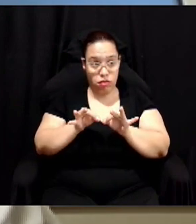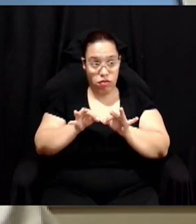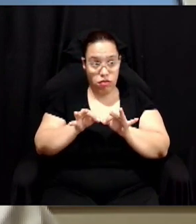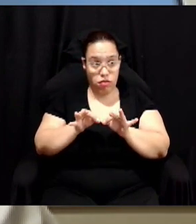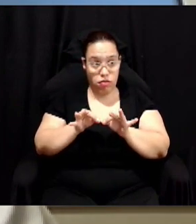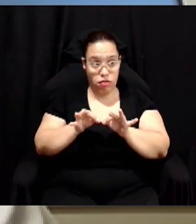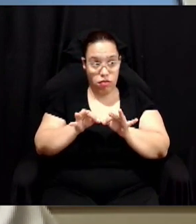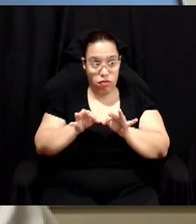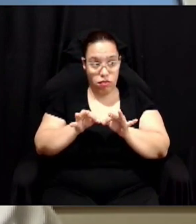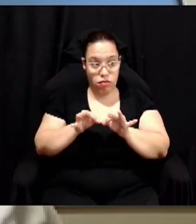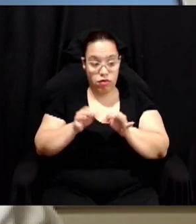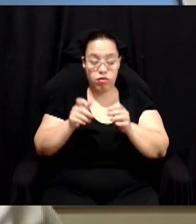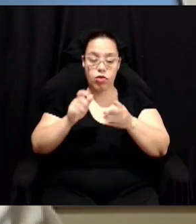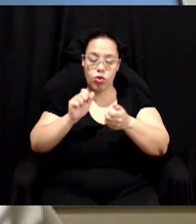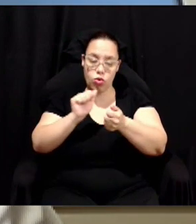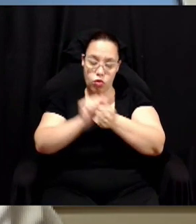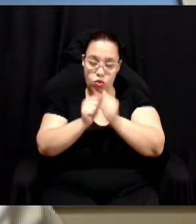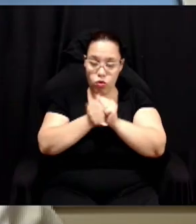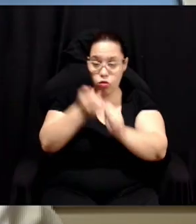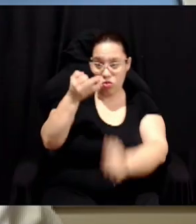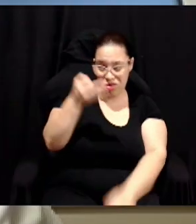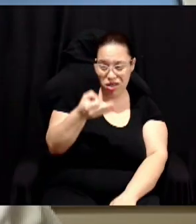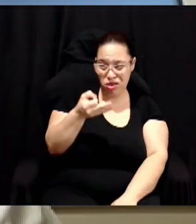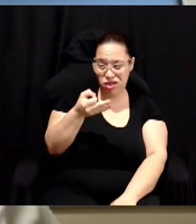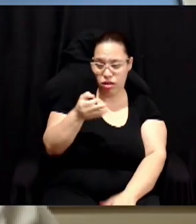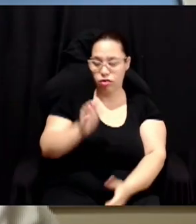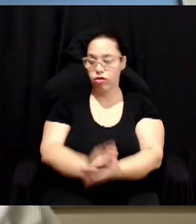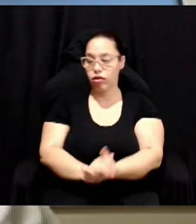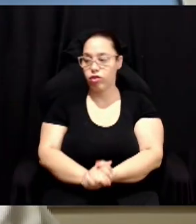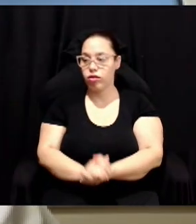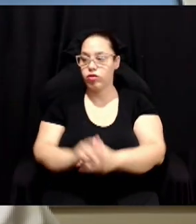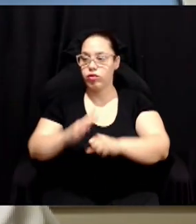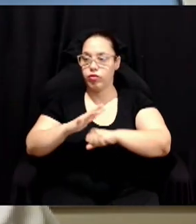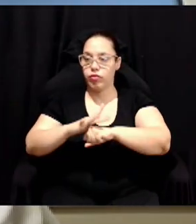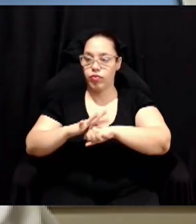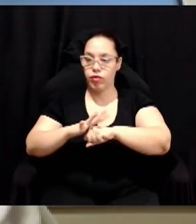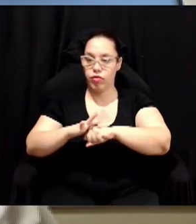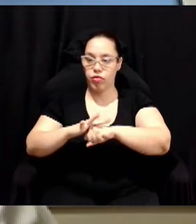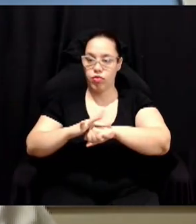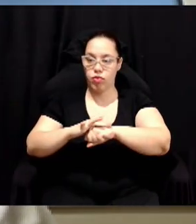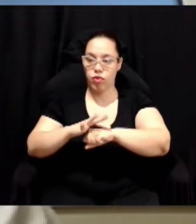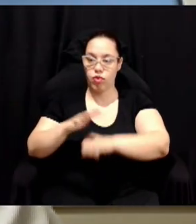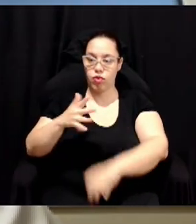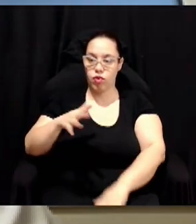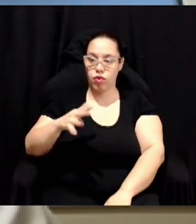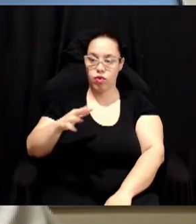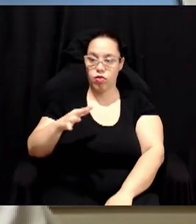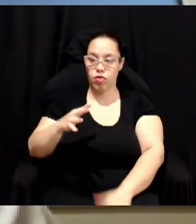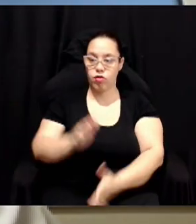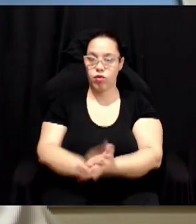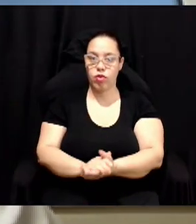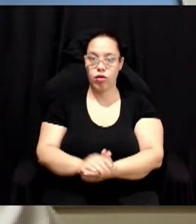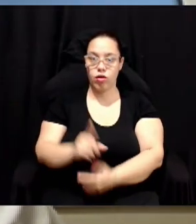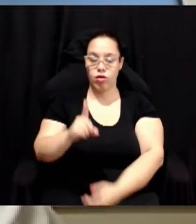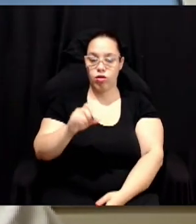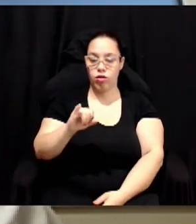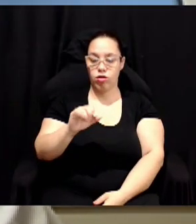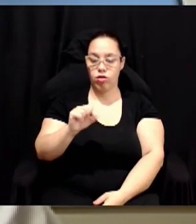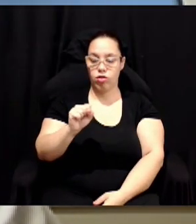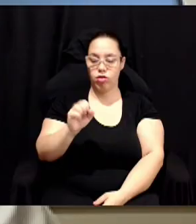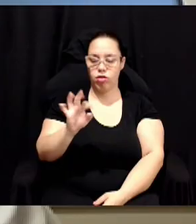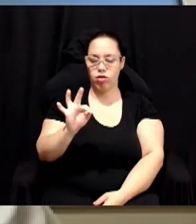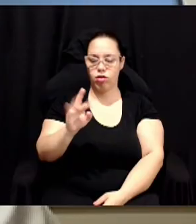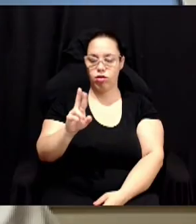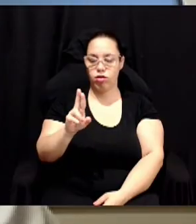expressão adequada. Então, a doença de Parkinson, a expressão dela é um distúrbio do movimento que